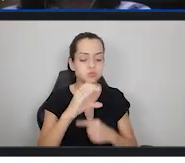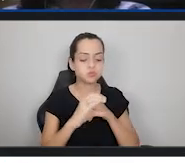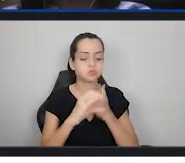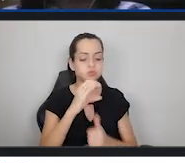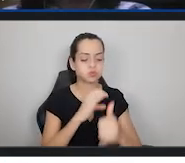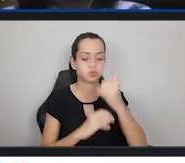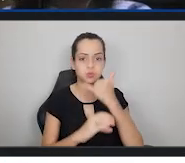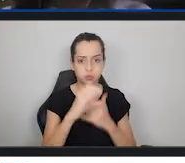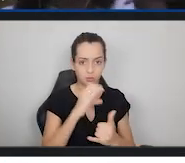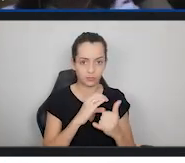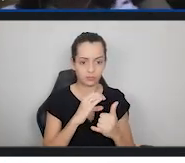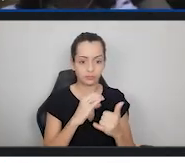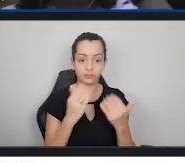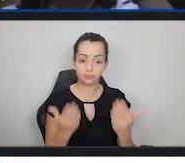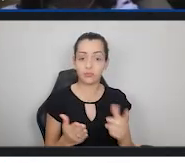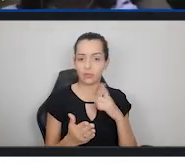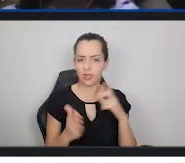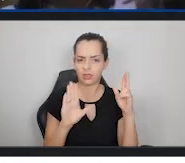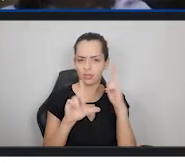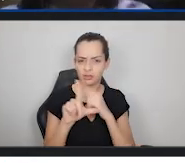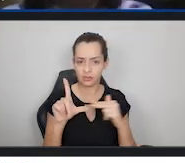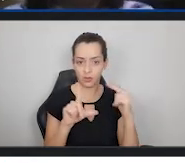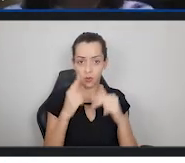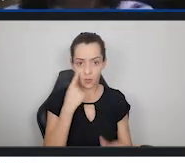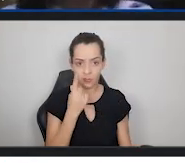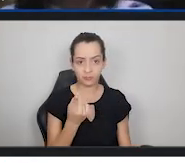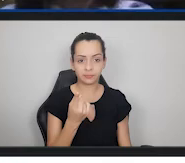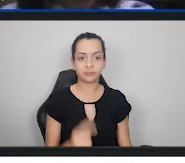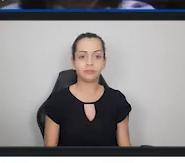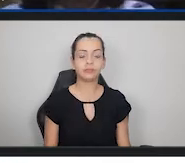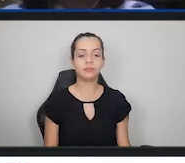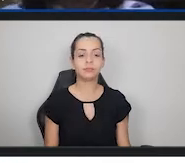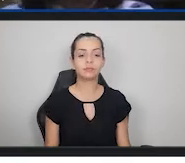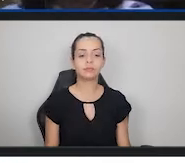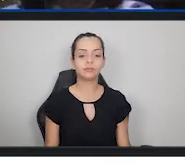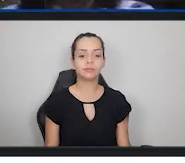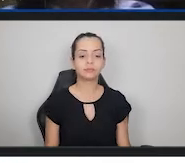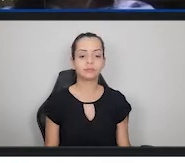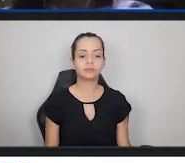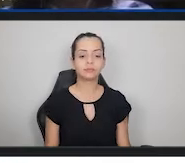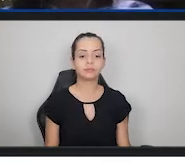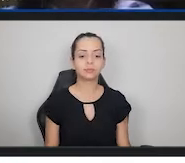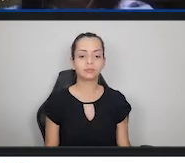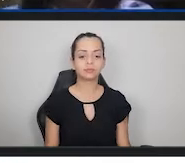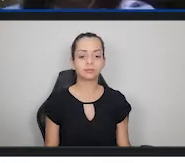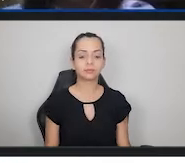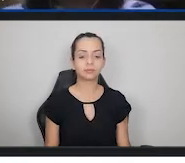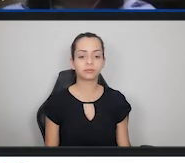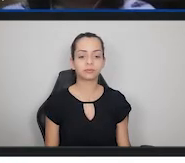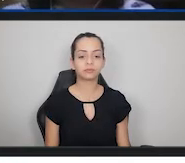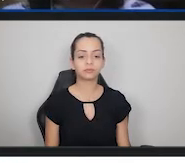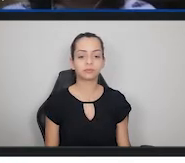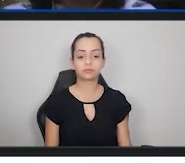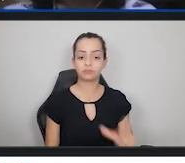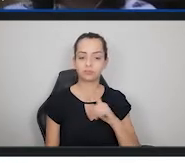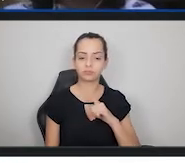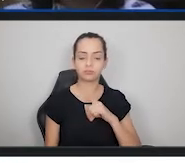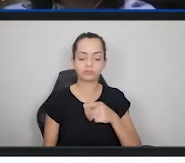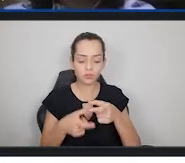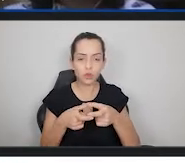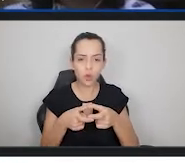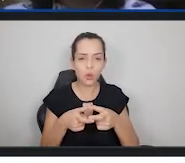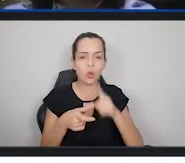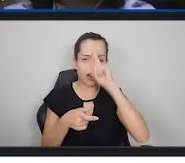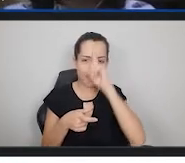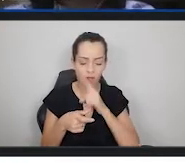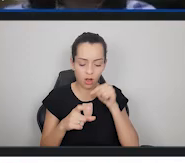um efeito capacitivo que está relacionado aos campos elétricos, né? São basicamente esses efeitos. Considerando isso,